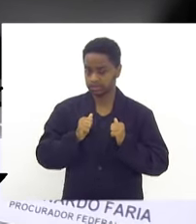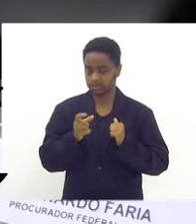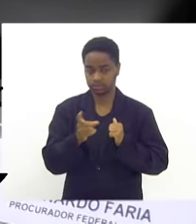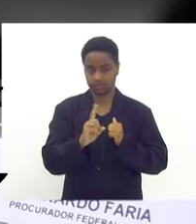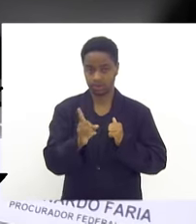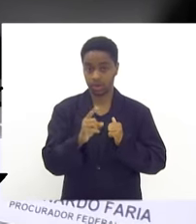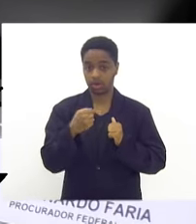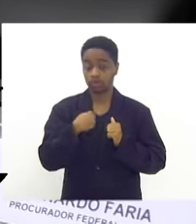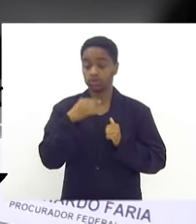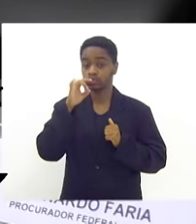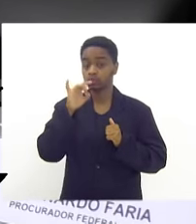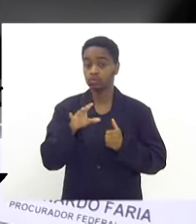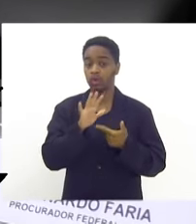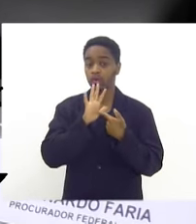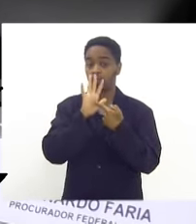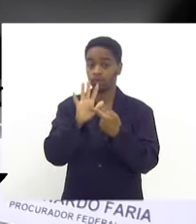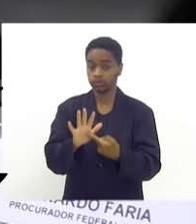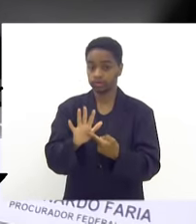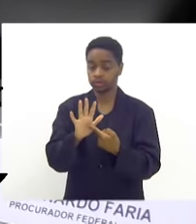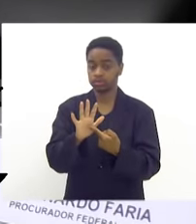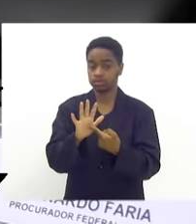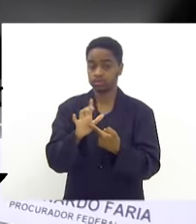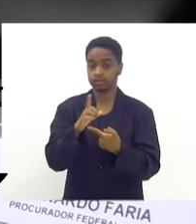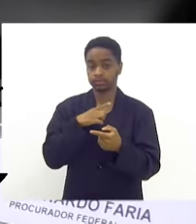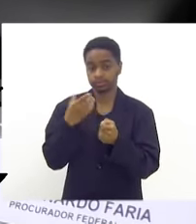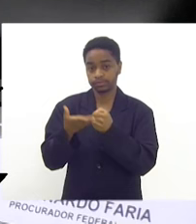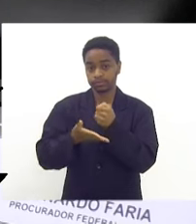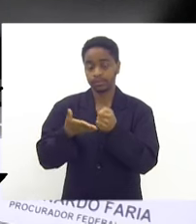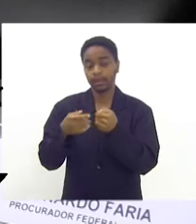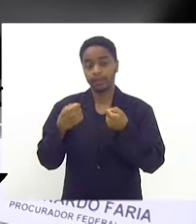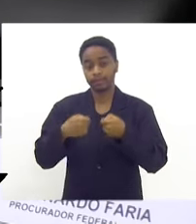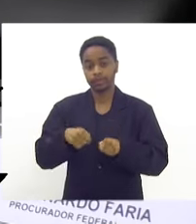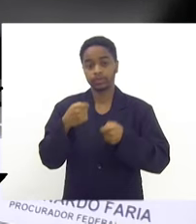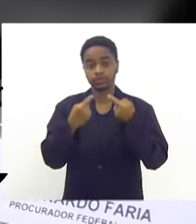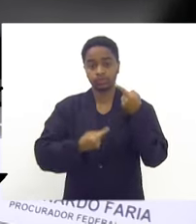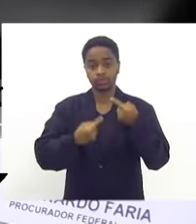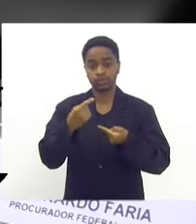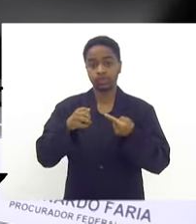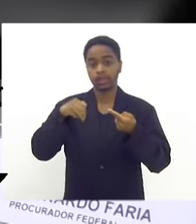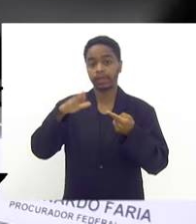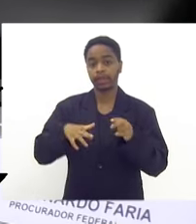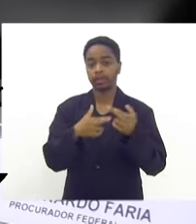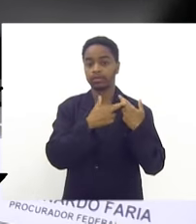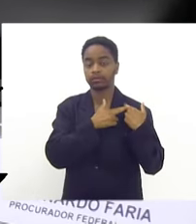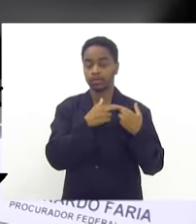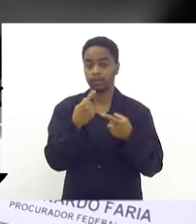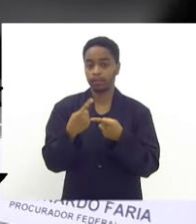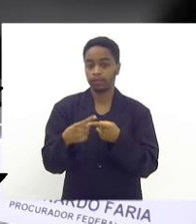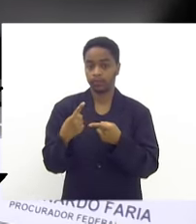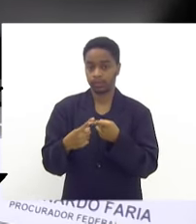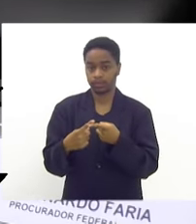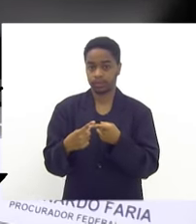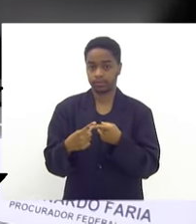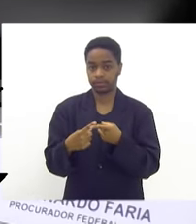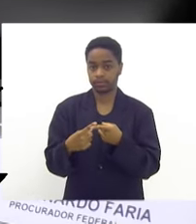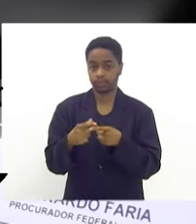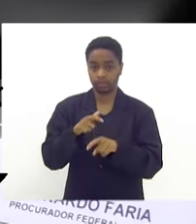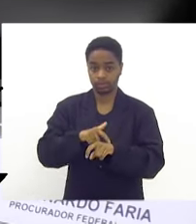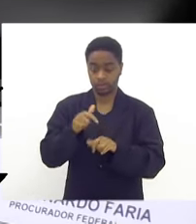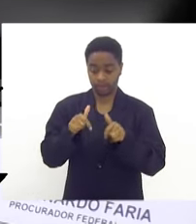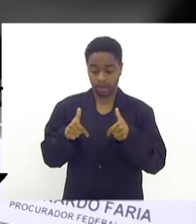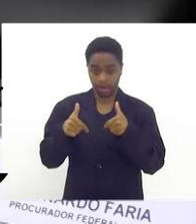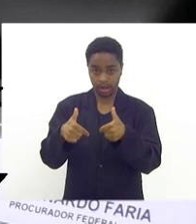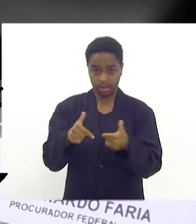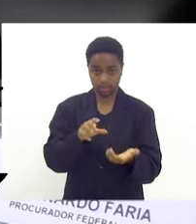eu tô só eh eh fundamentando a necessidade da discussão de competências porque eh na atuação dos órgãos